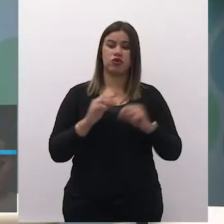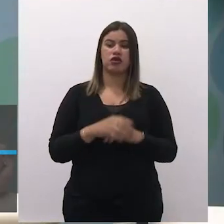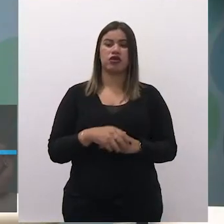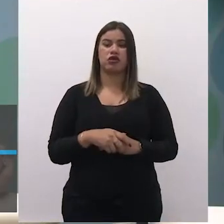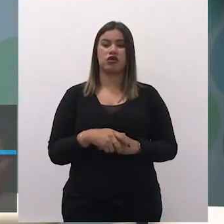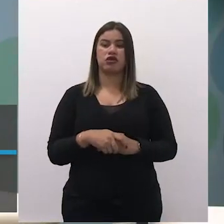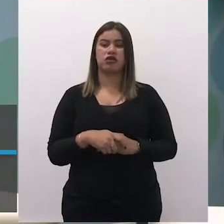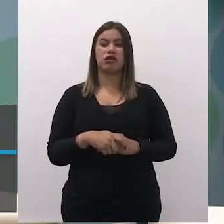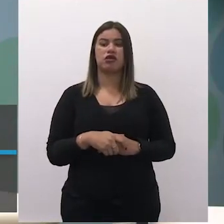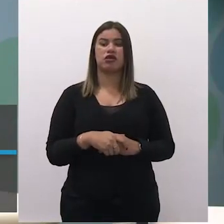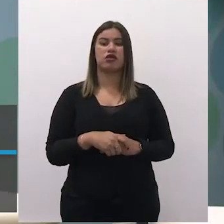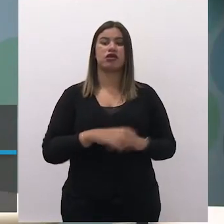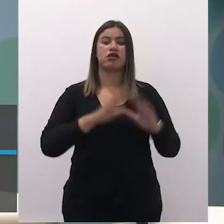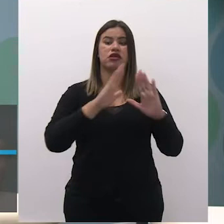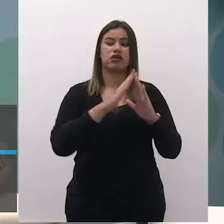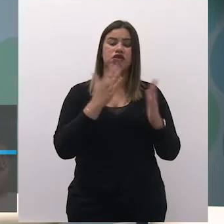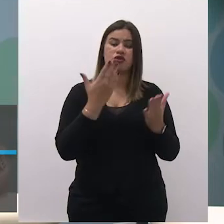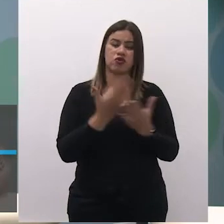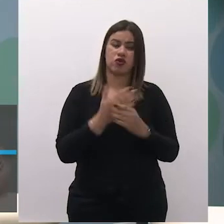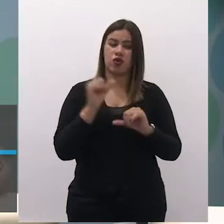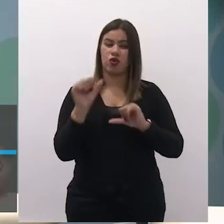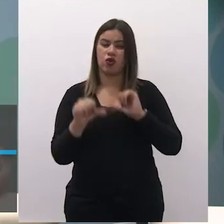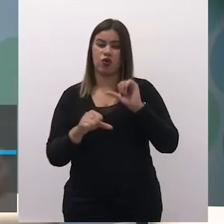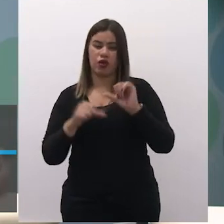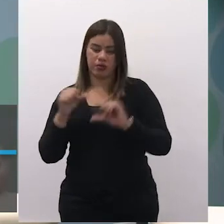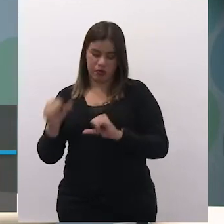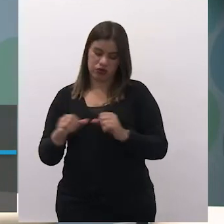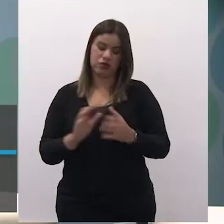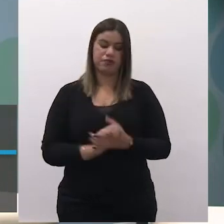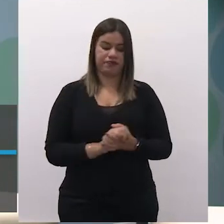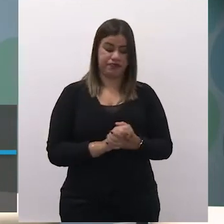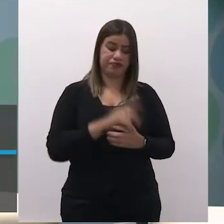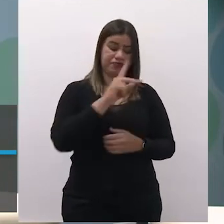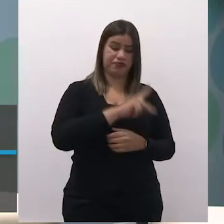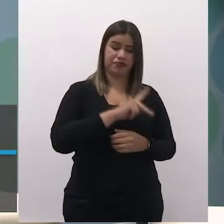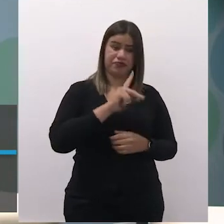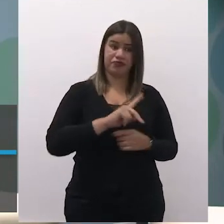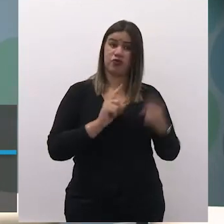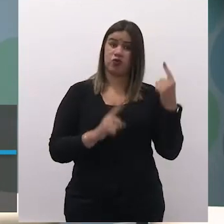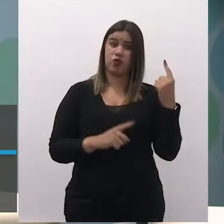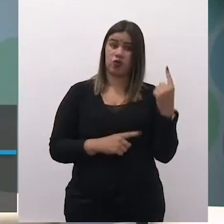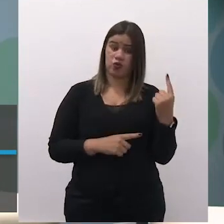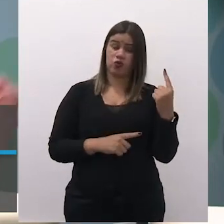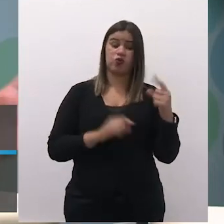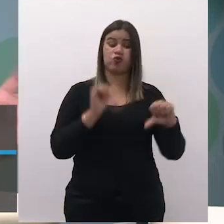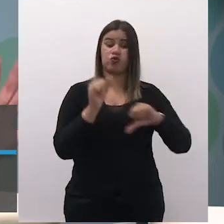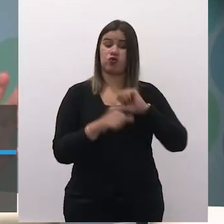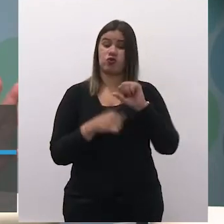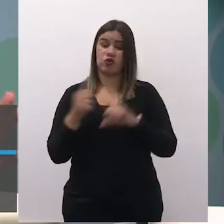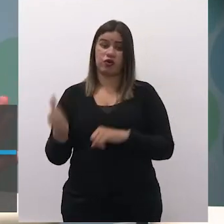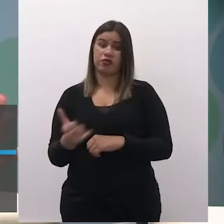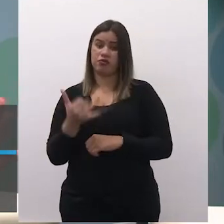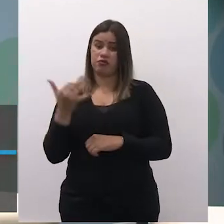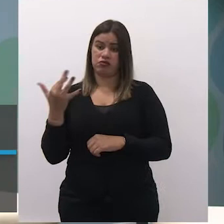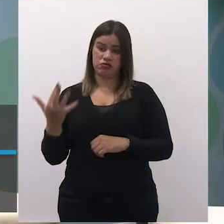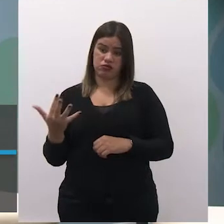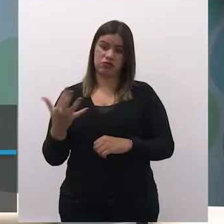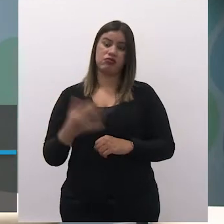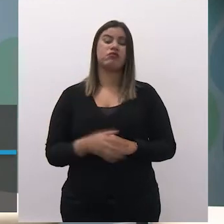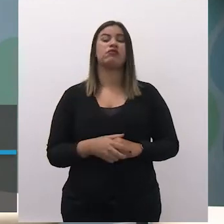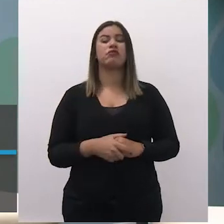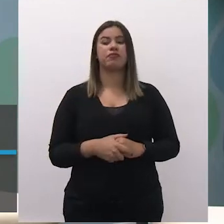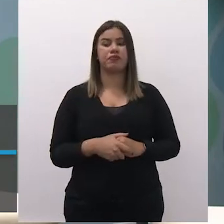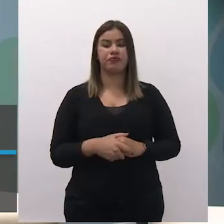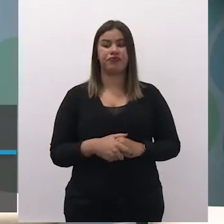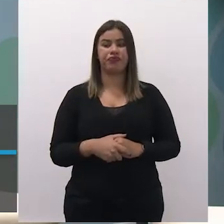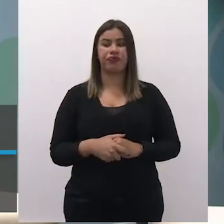escola para outra, mudança de professores. Você sai de um ambiente que você tem em média de 3 a 4 professores e